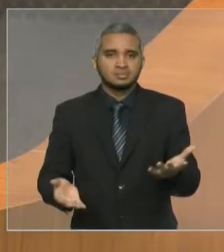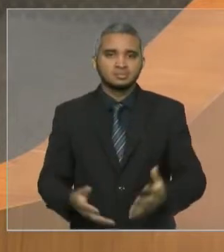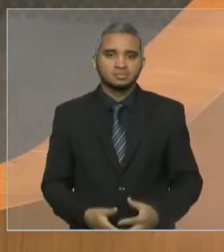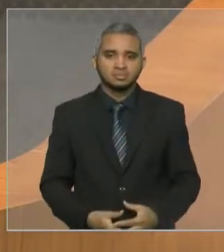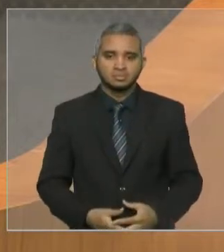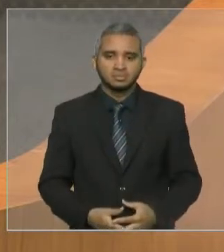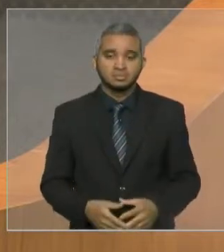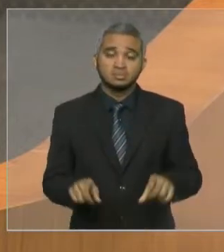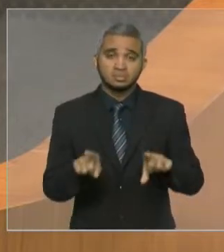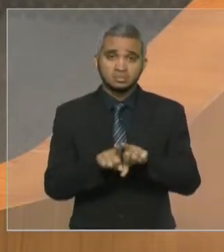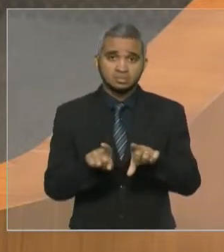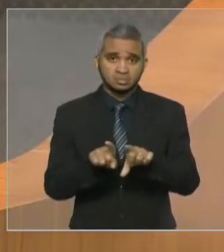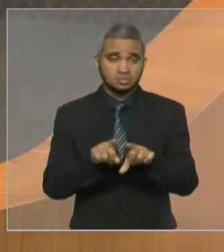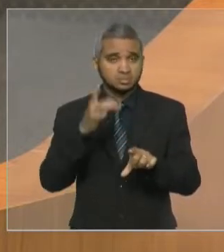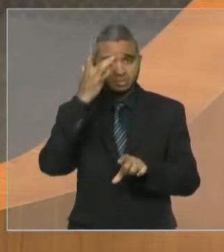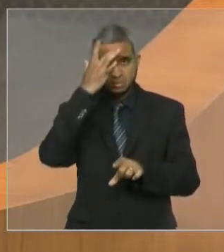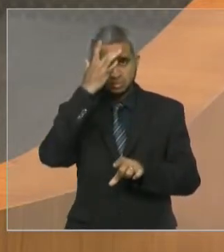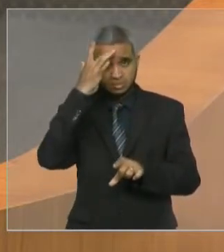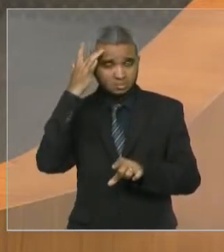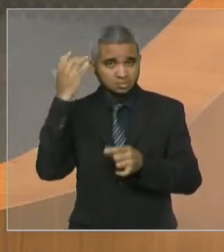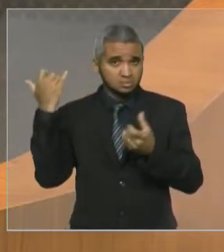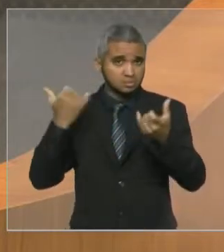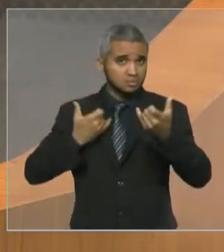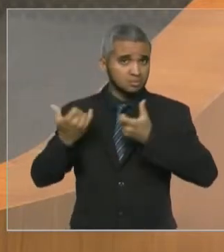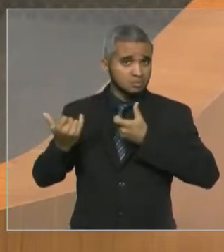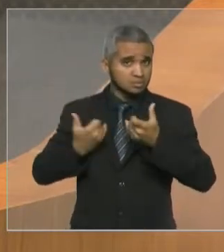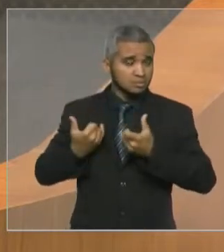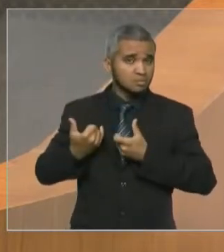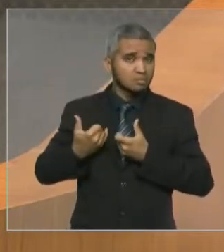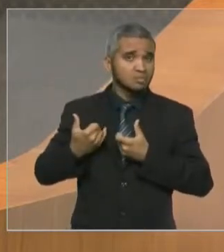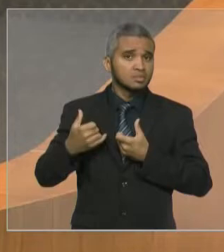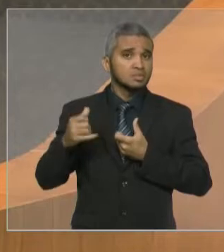tomei conhecimento também que